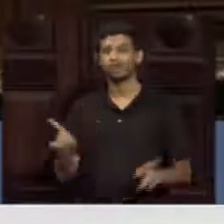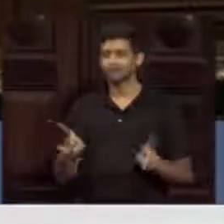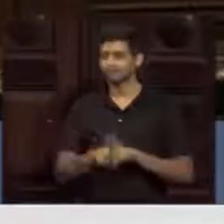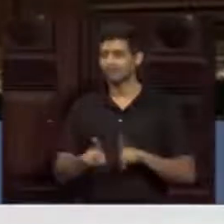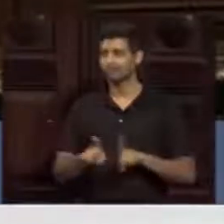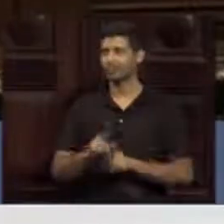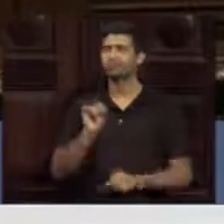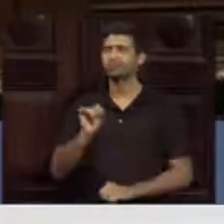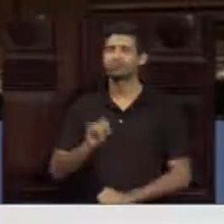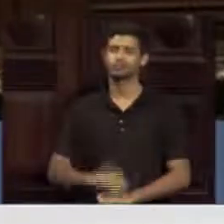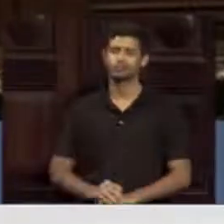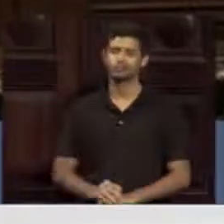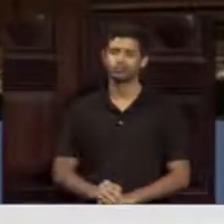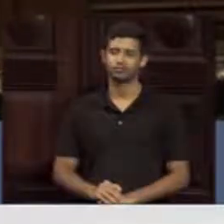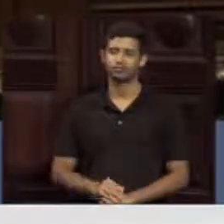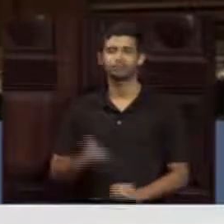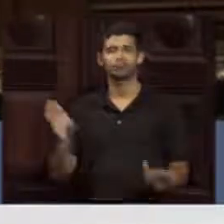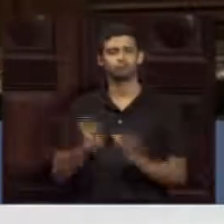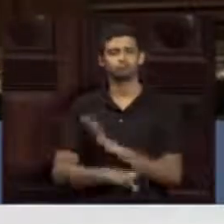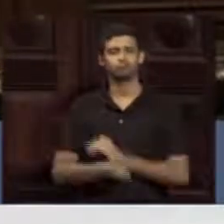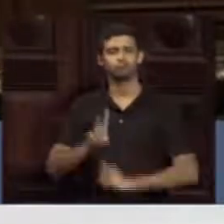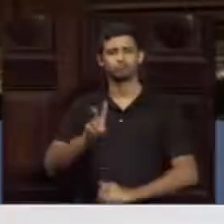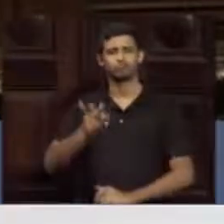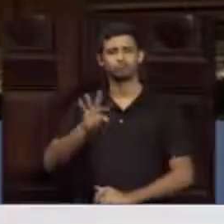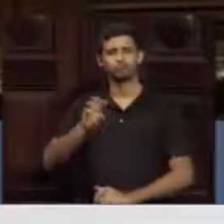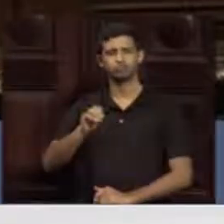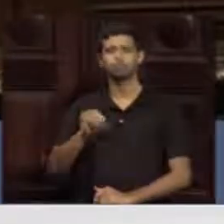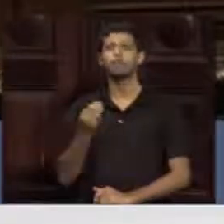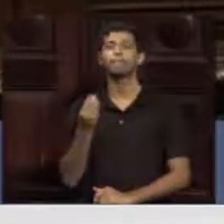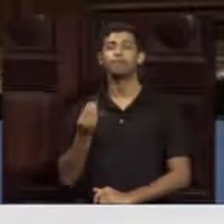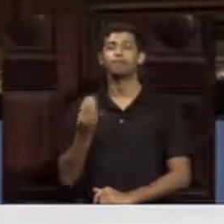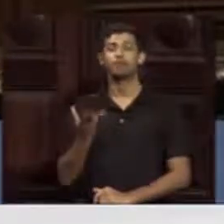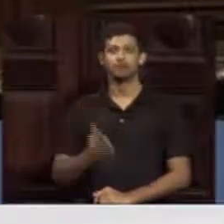também o veto para que haja